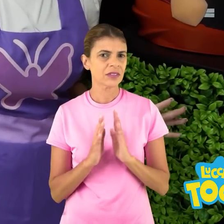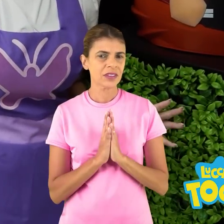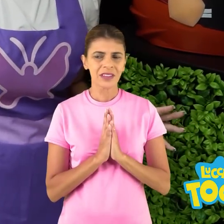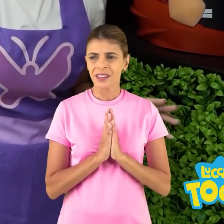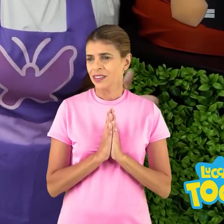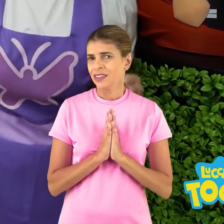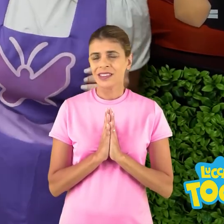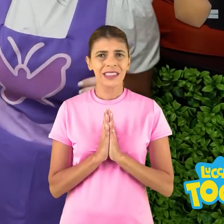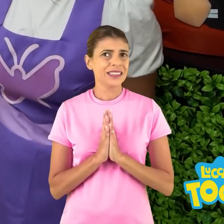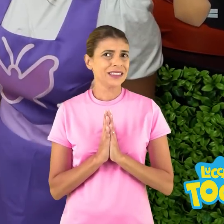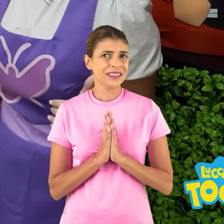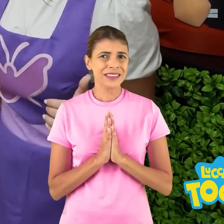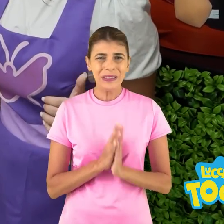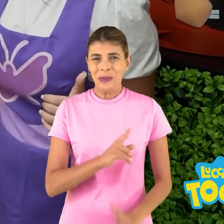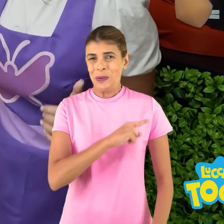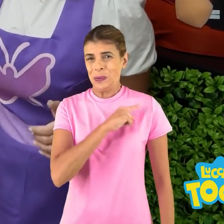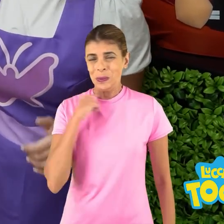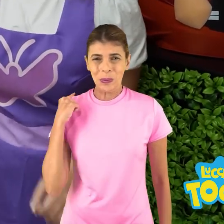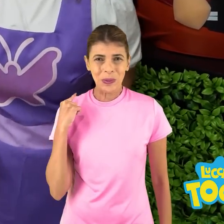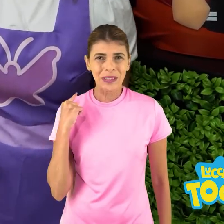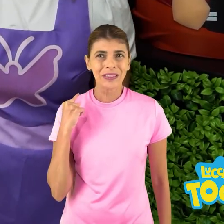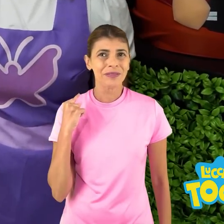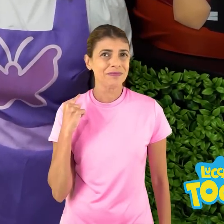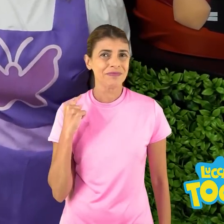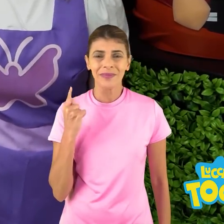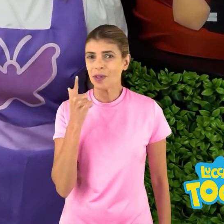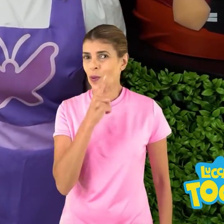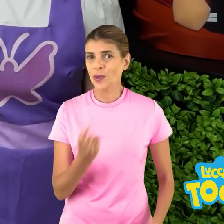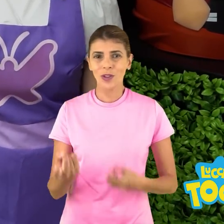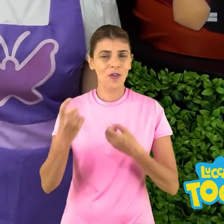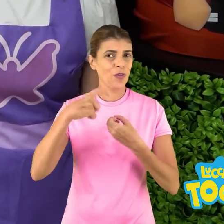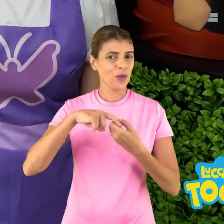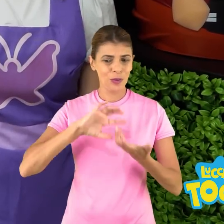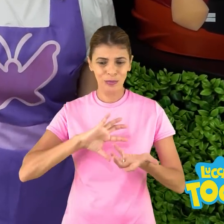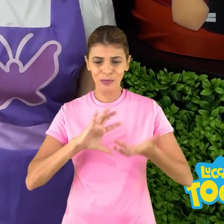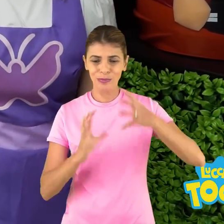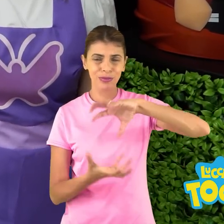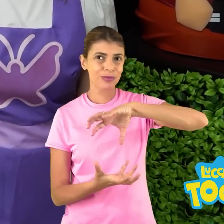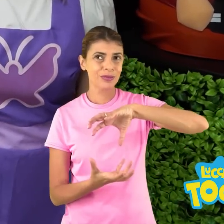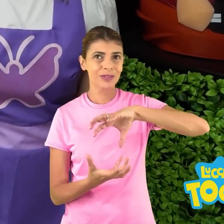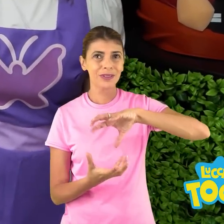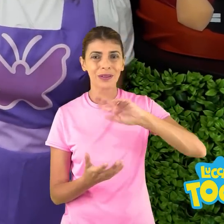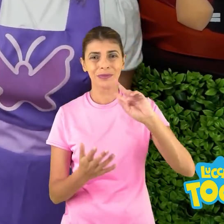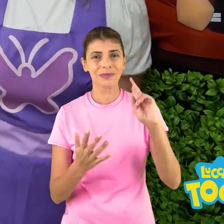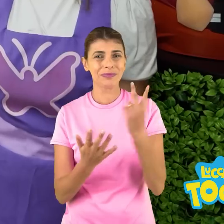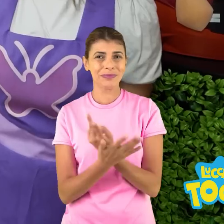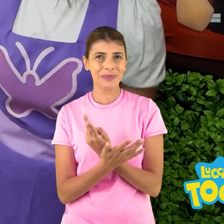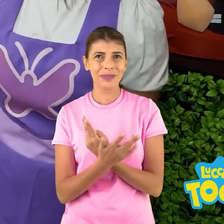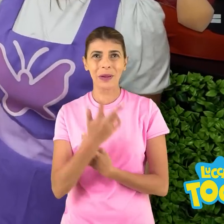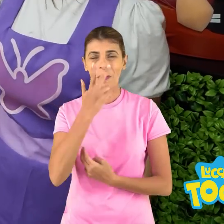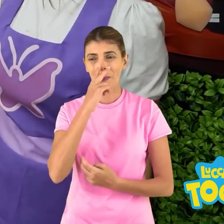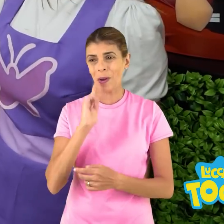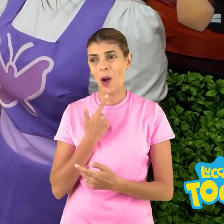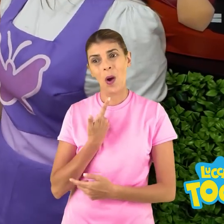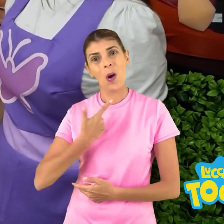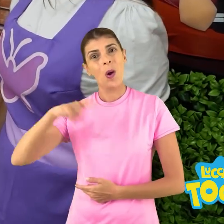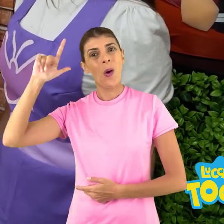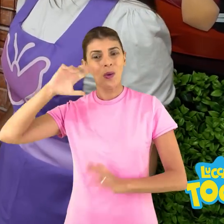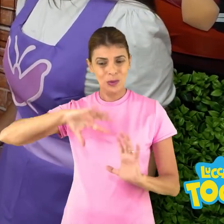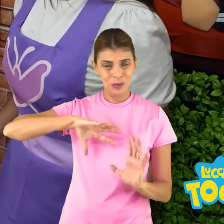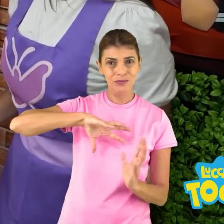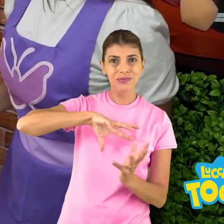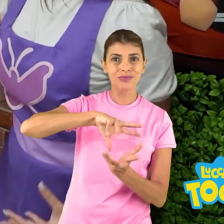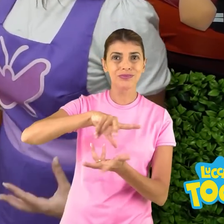Pessoal, deu ruim. A gente não voltou pro nosso universo. Pelo contrário, fomos parar em outro